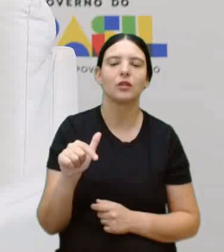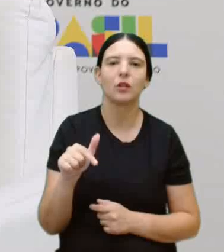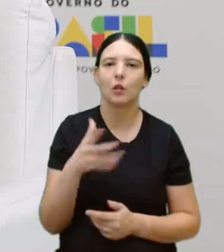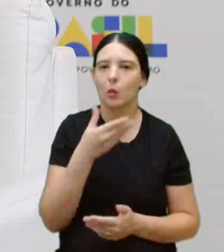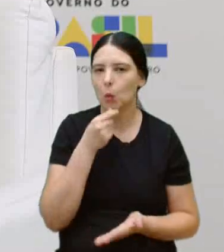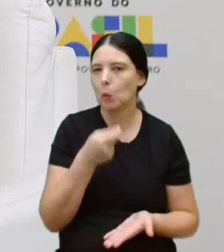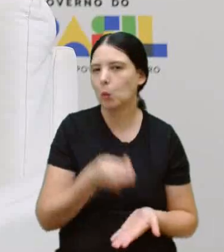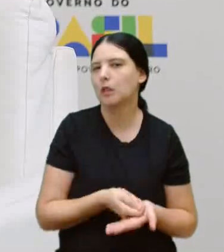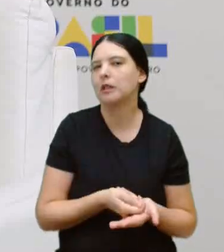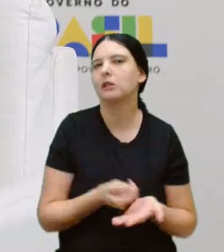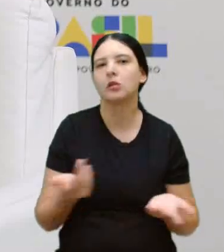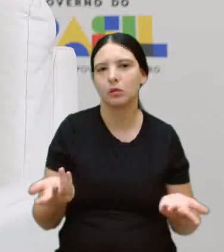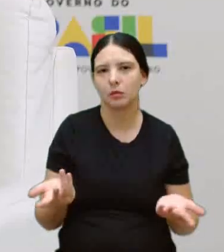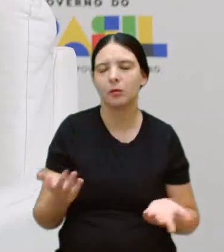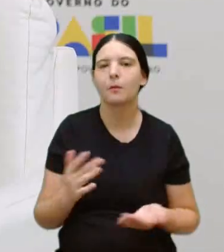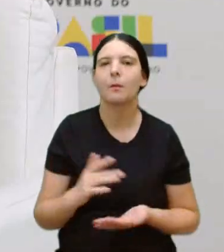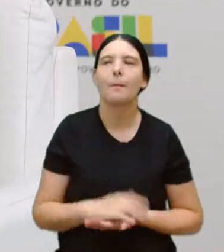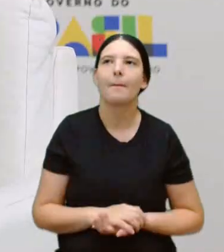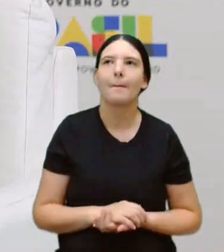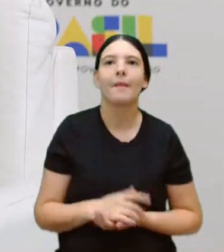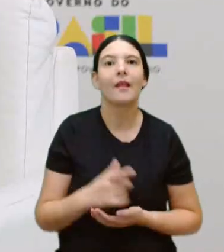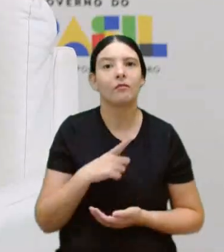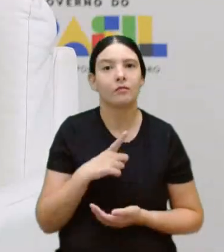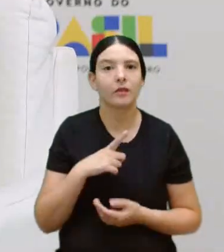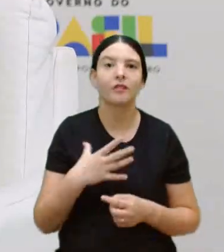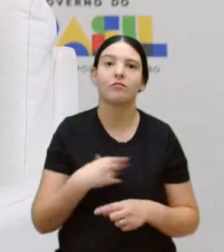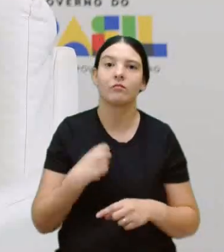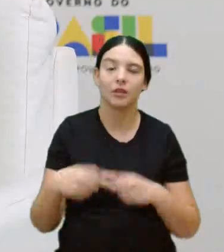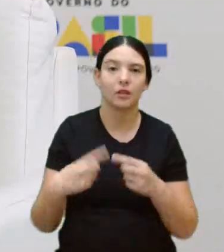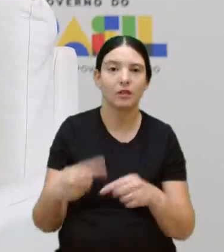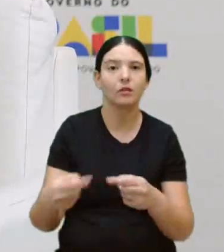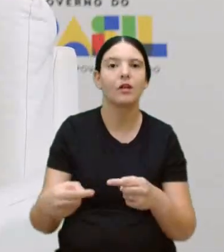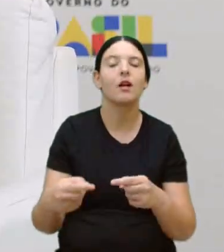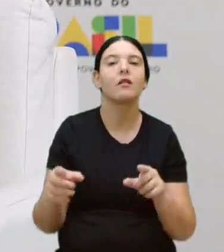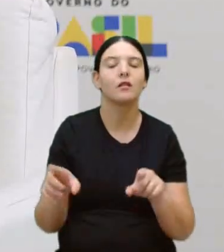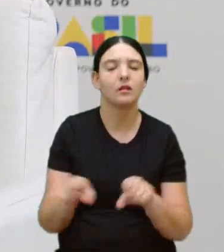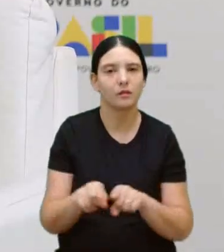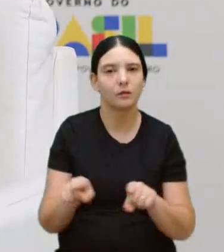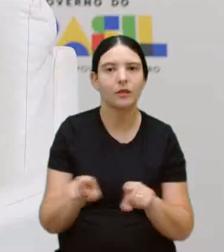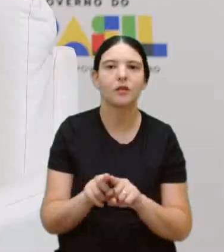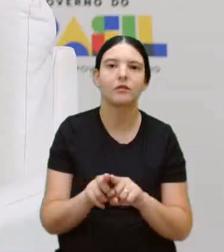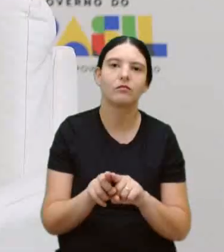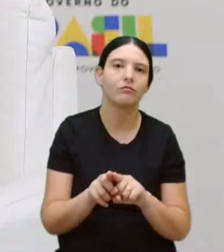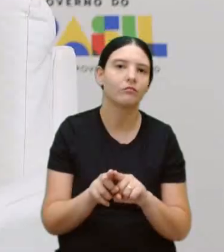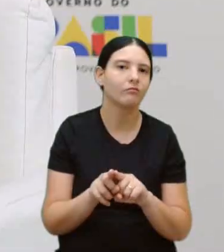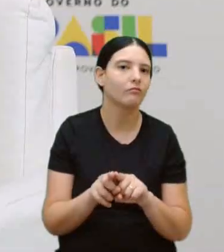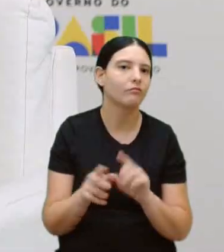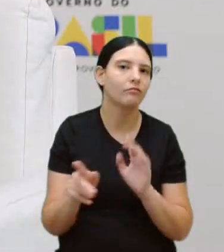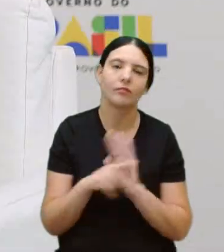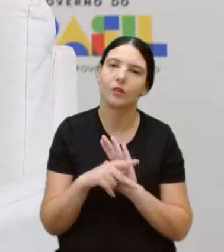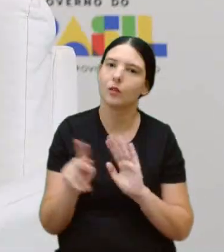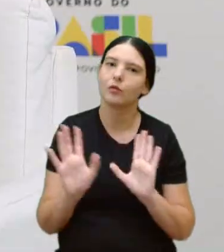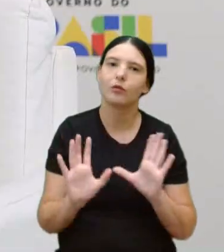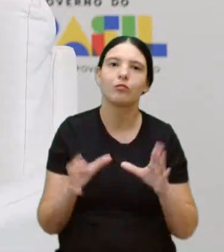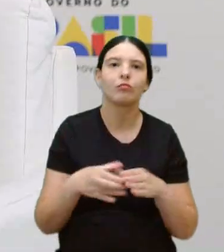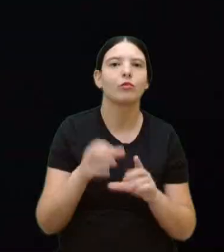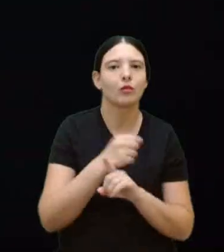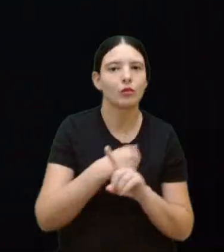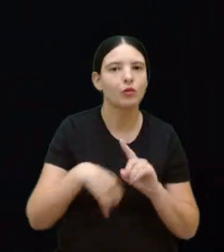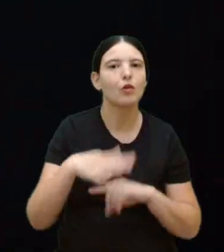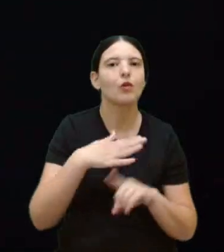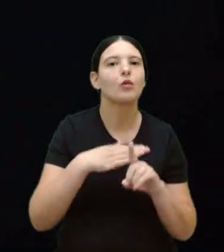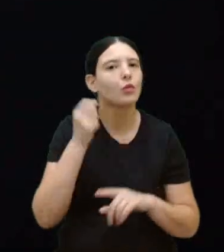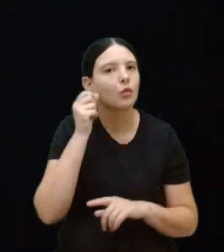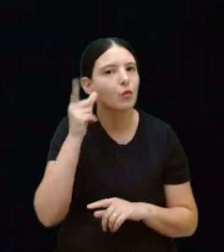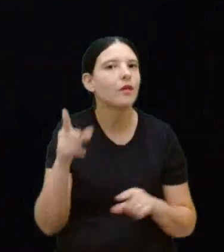atravessa. Então, tem a questão geracional e tem as questões que são socioculturais também. Mas